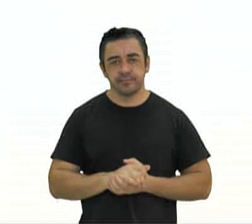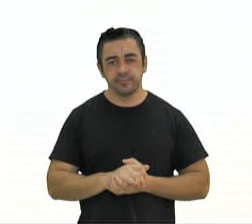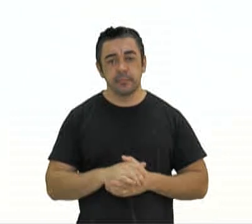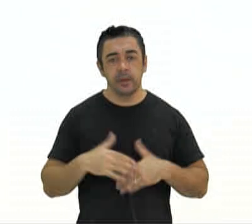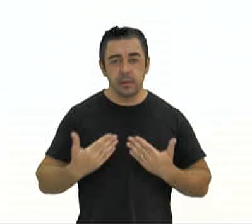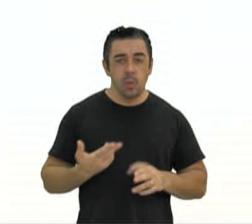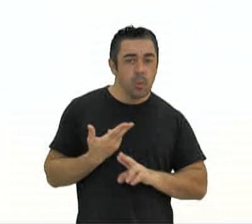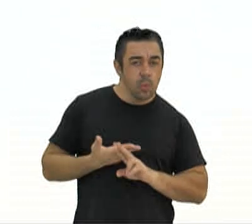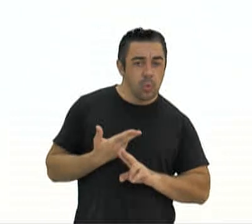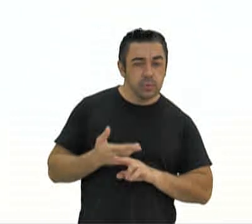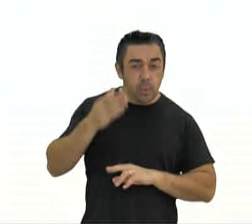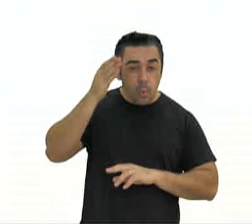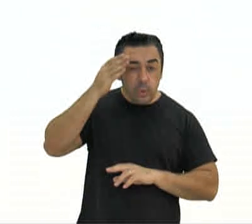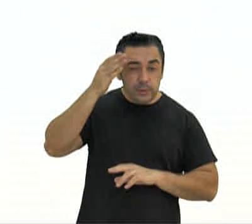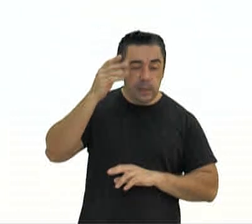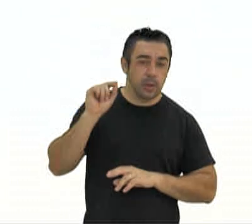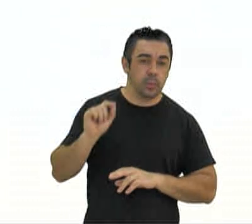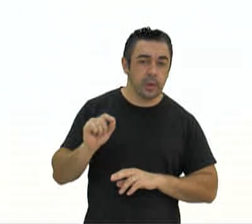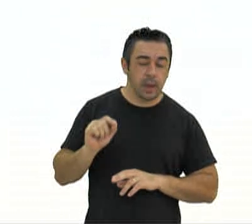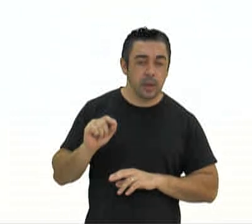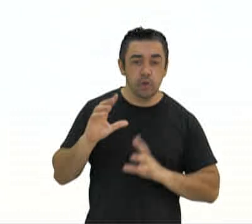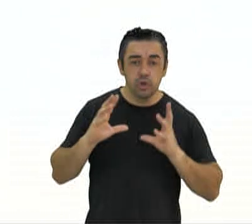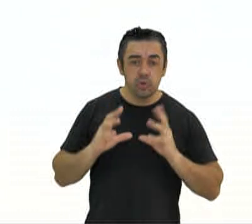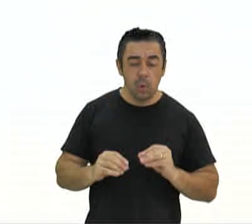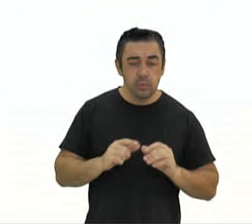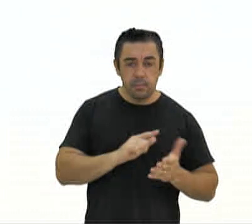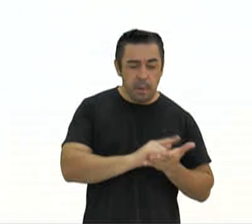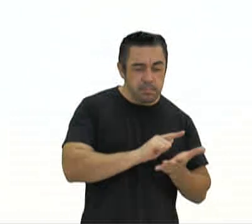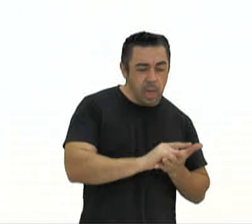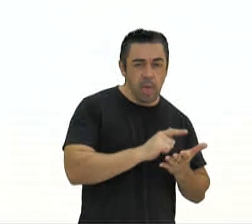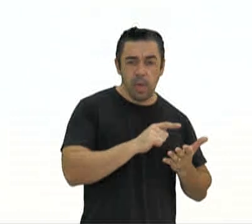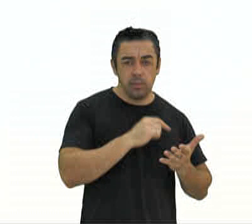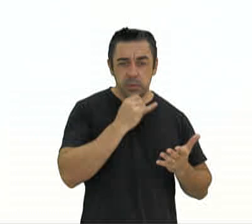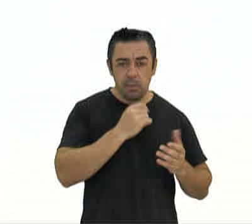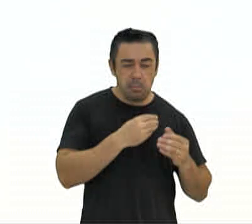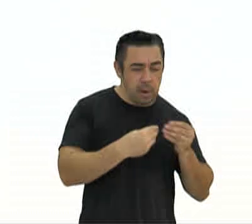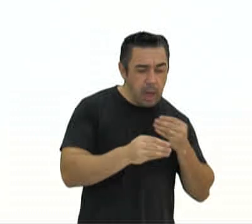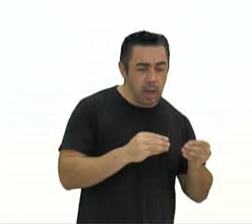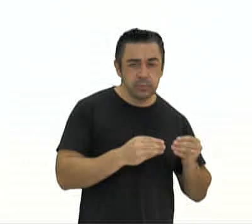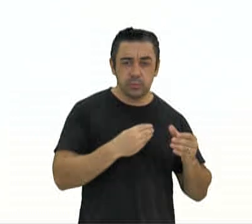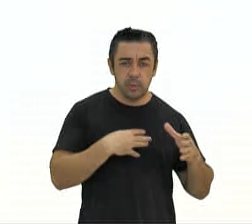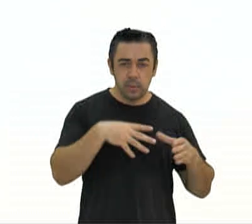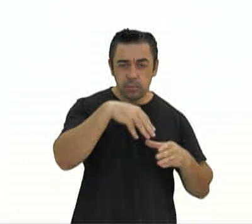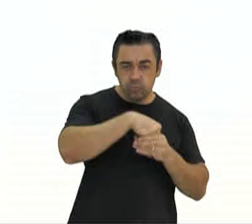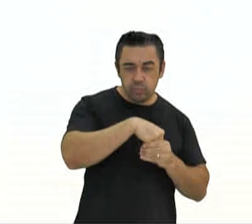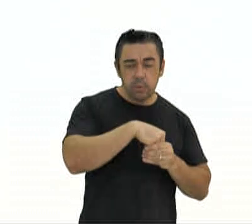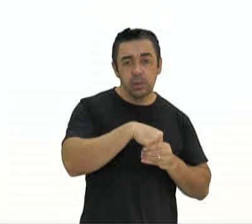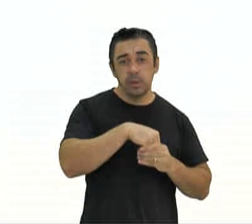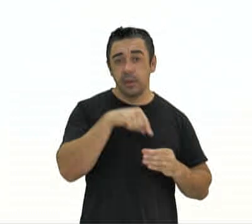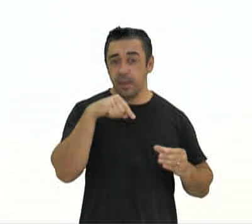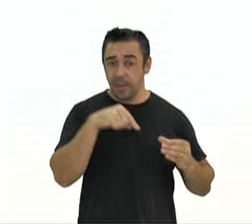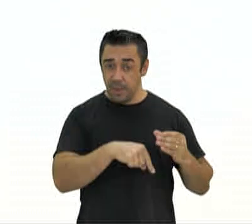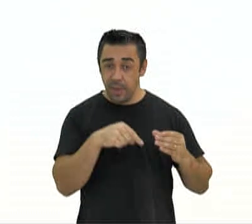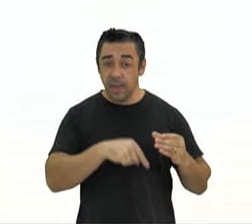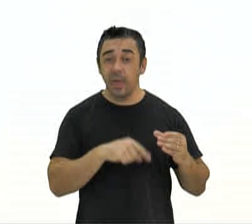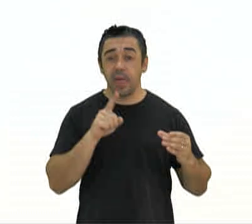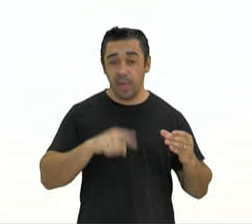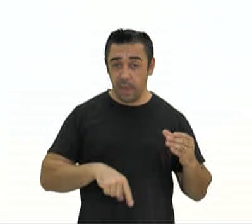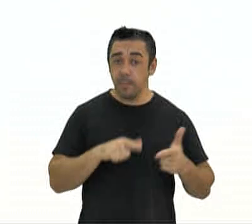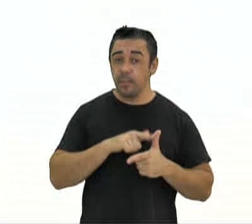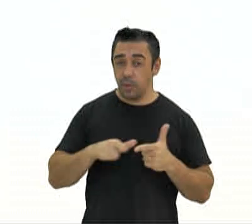de embalagens é levar em conta que toda embalagem que vai de carona nas nossas compras tem um impacto na